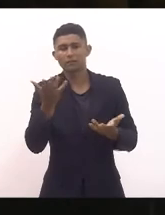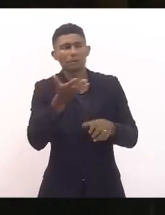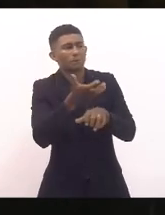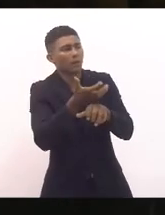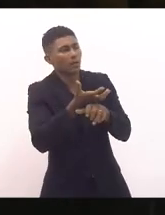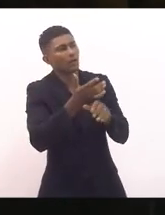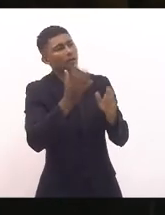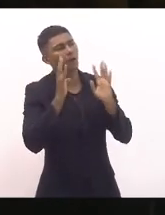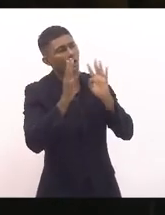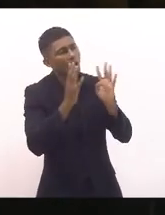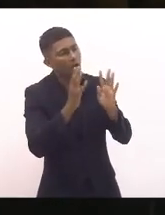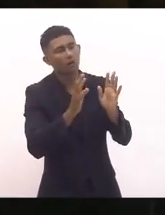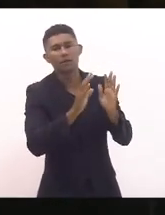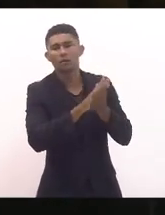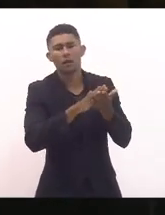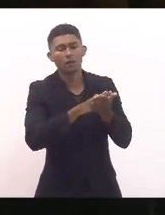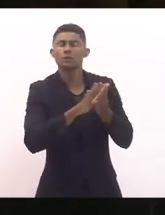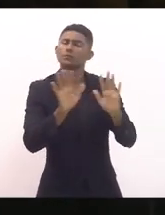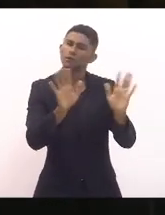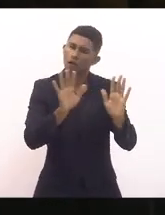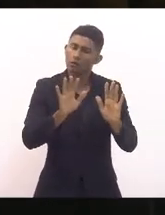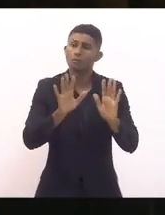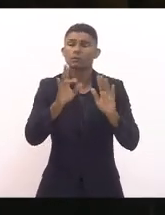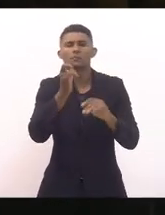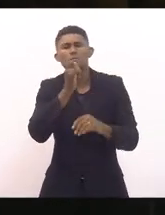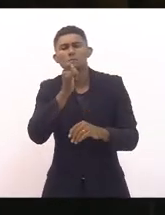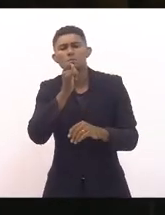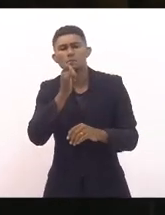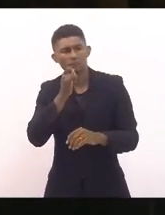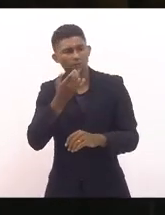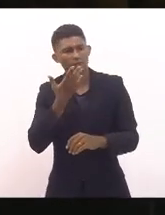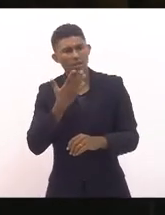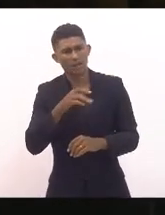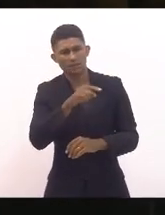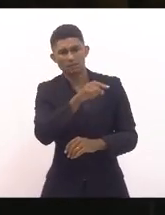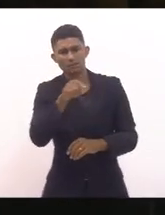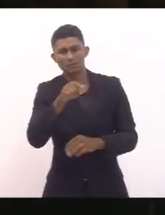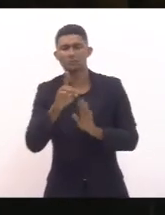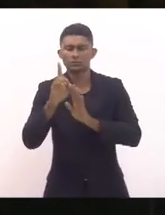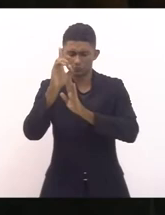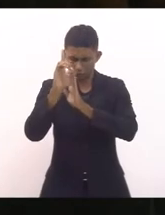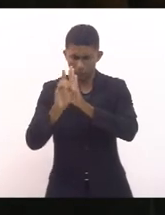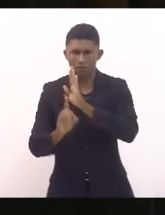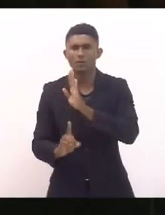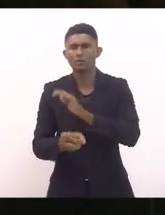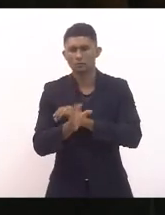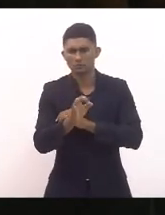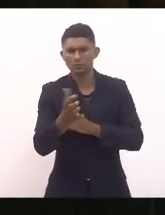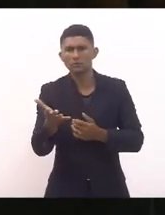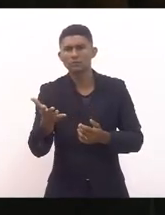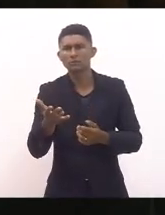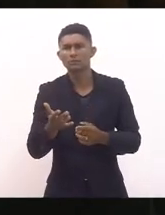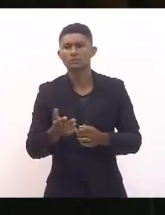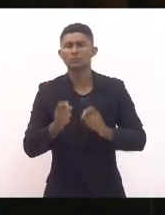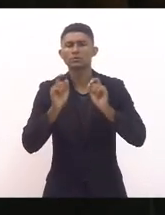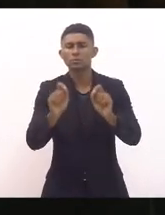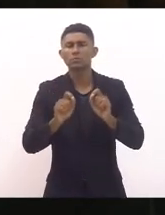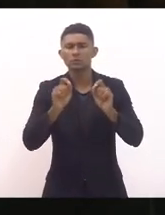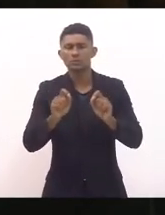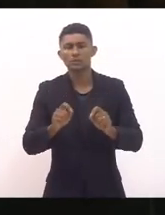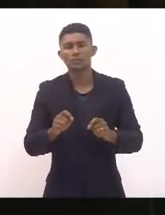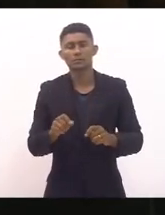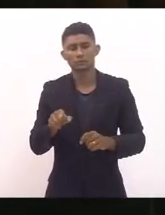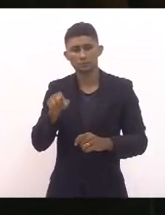isso. Mas é tirar o direito das nossas crianças e dos nossos jovens provarem para os